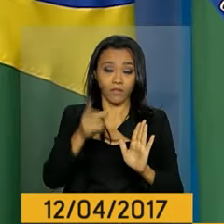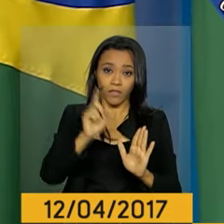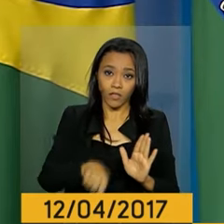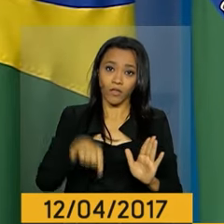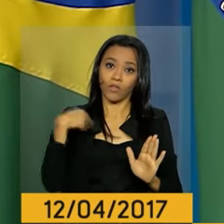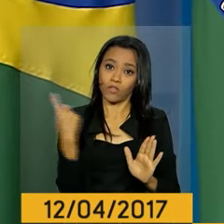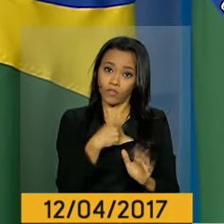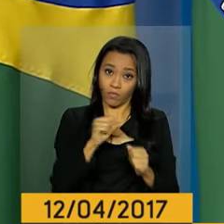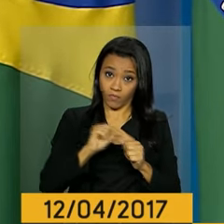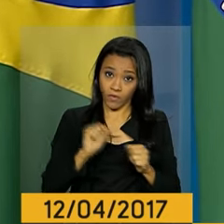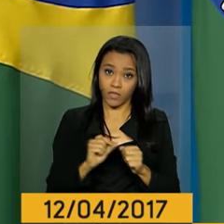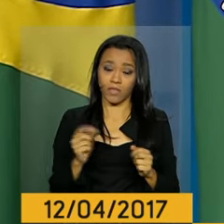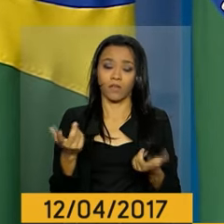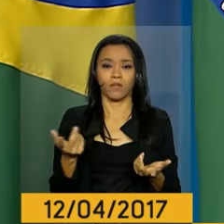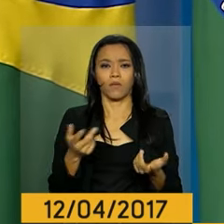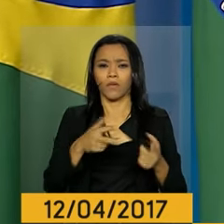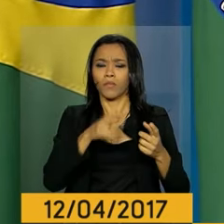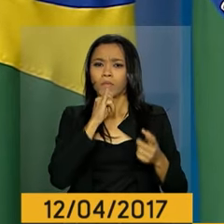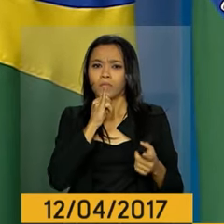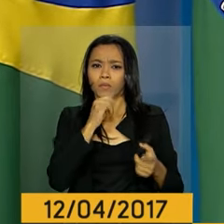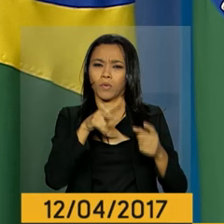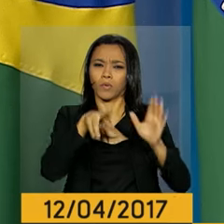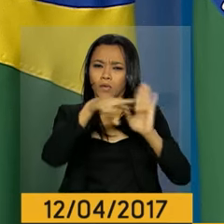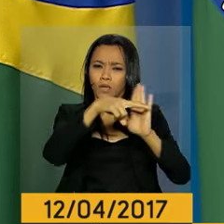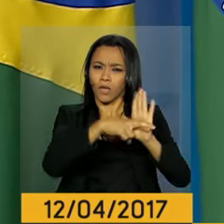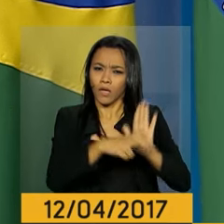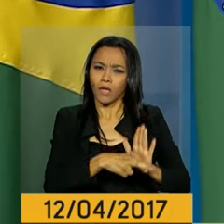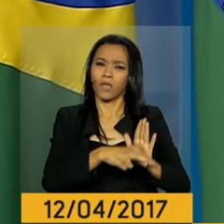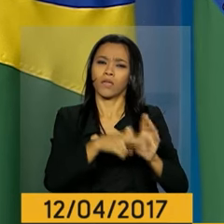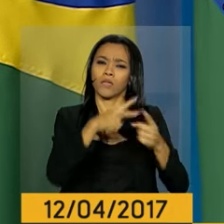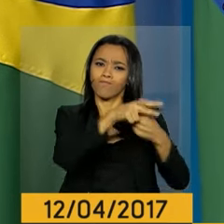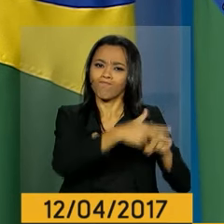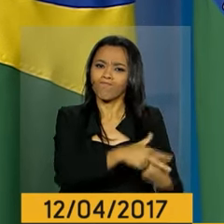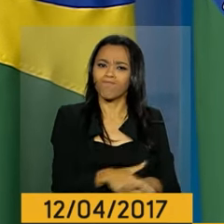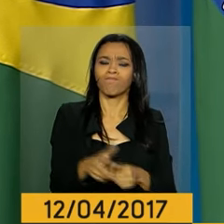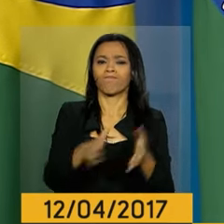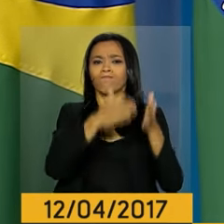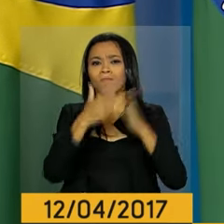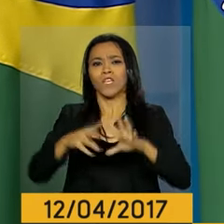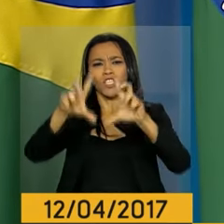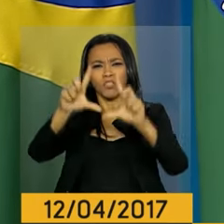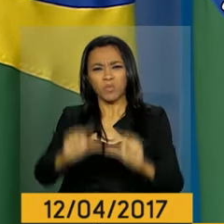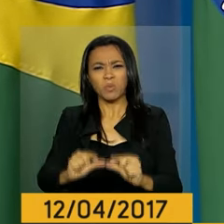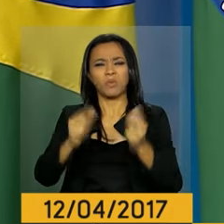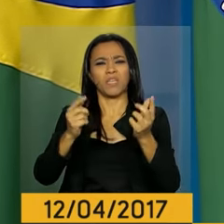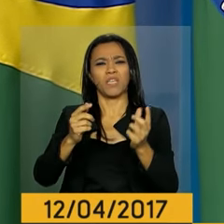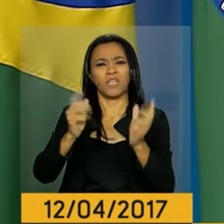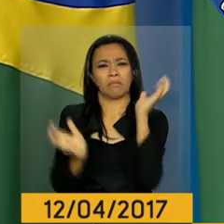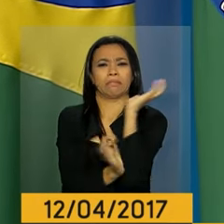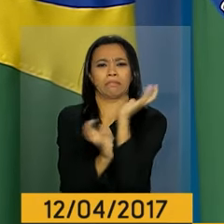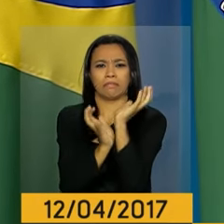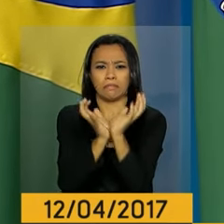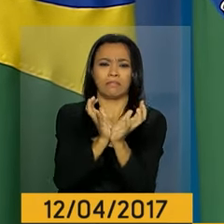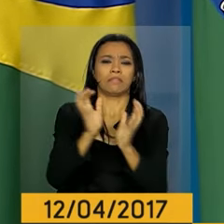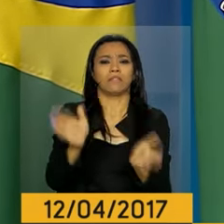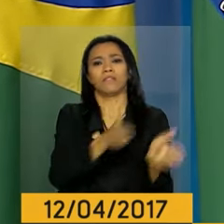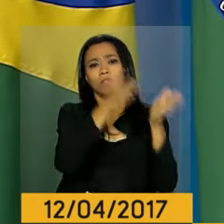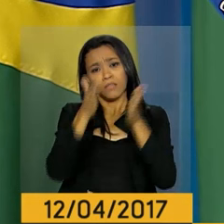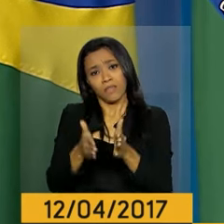modernizar Marcos regulatórios desburocratizar processo respeitar enfim a lógica